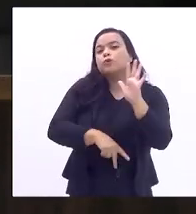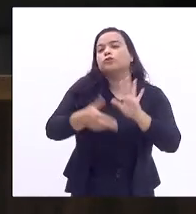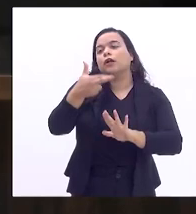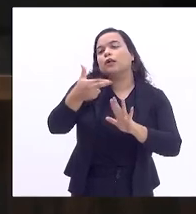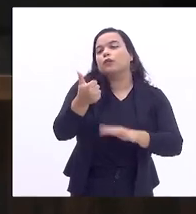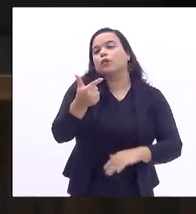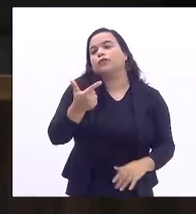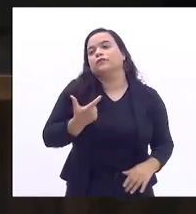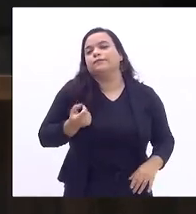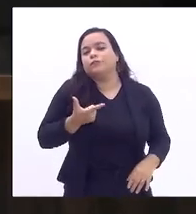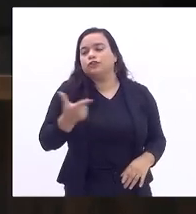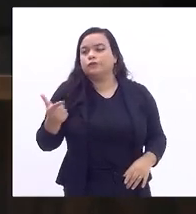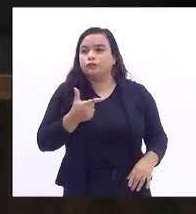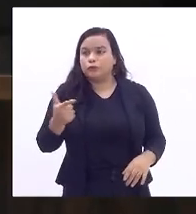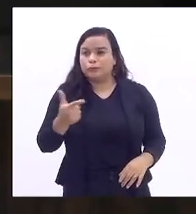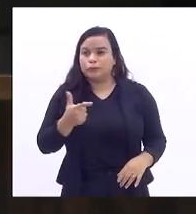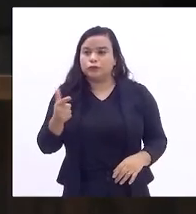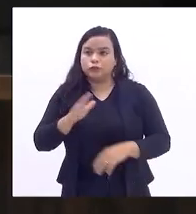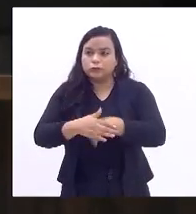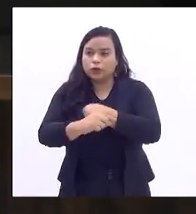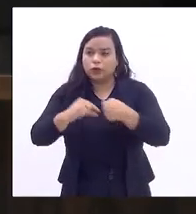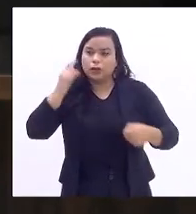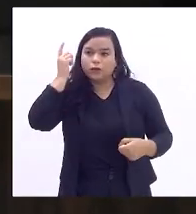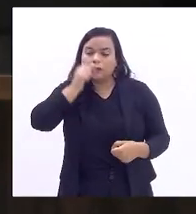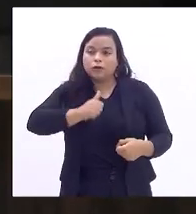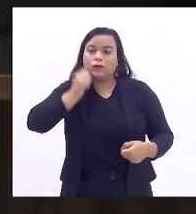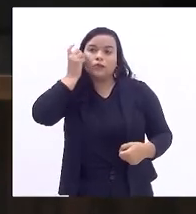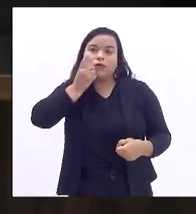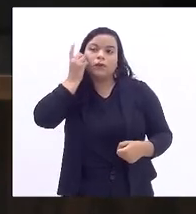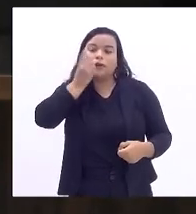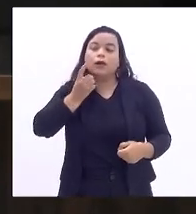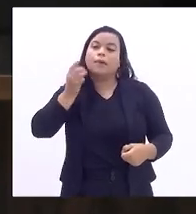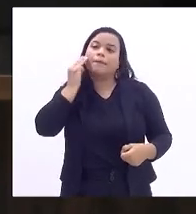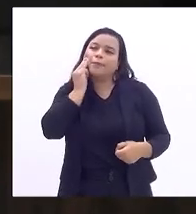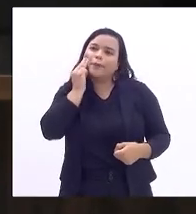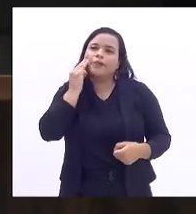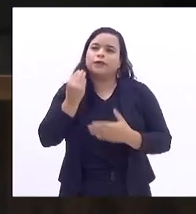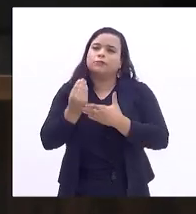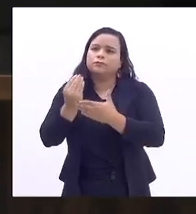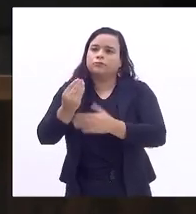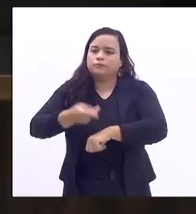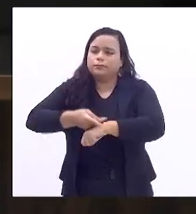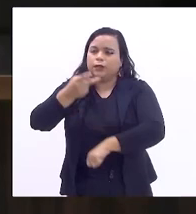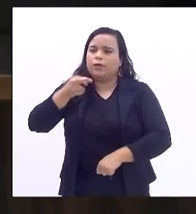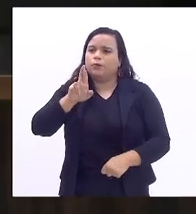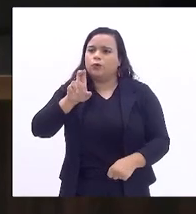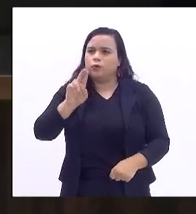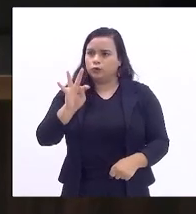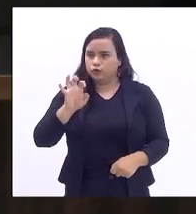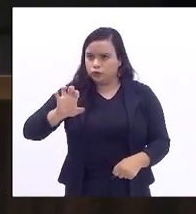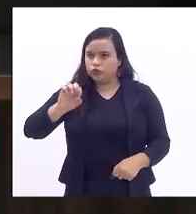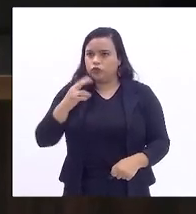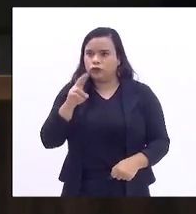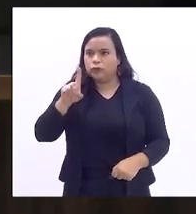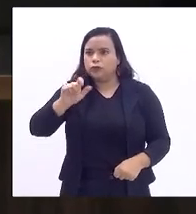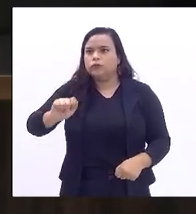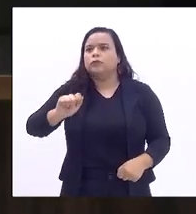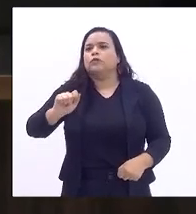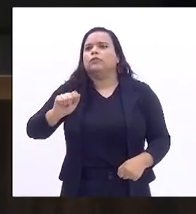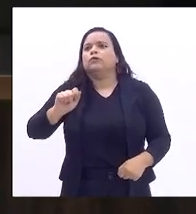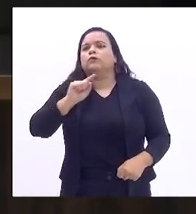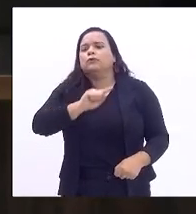a solução 1220 de 22 de autoria do deputado a Mônica Francisco concede o prêmio útil de Sousa António Luís